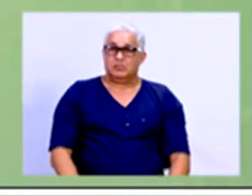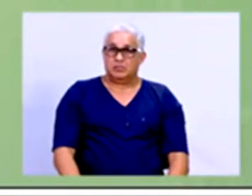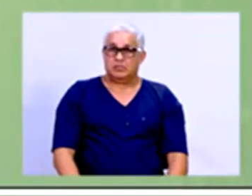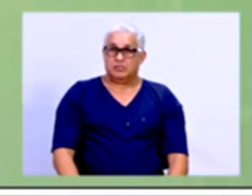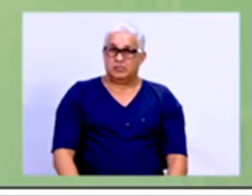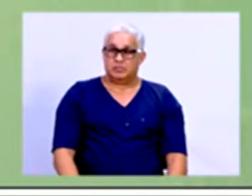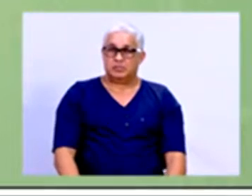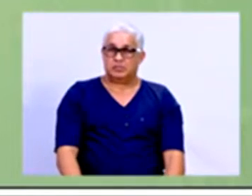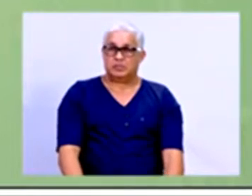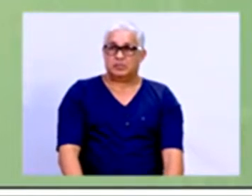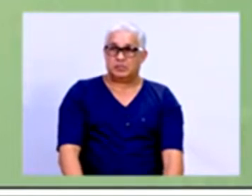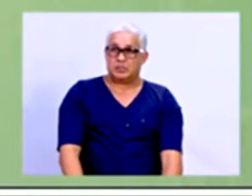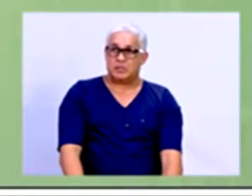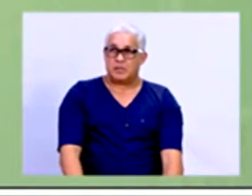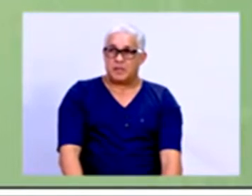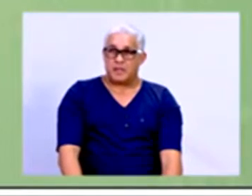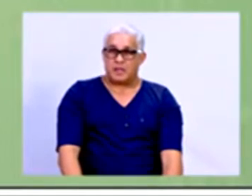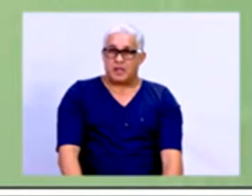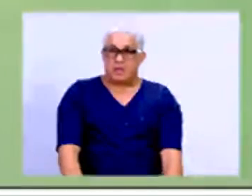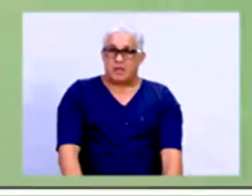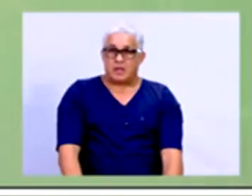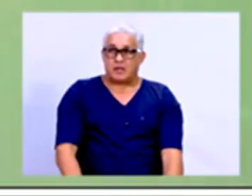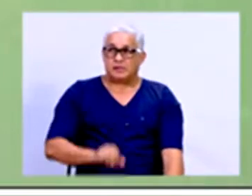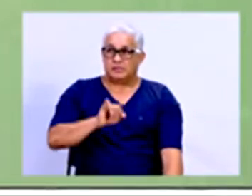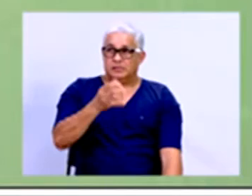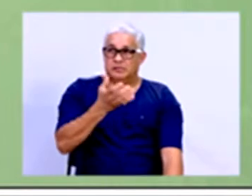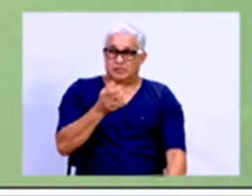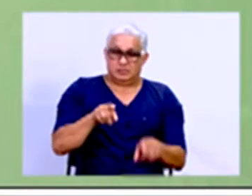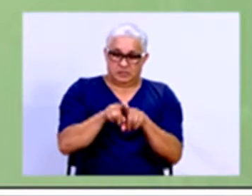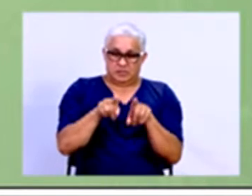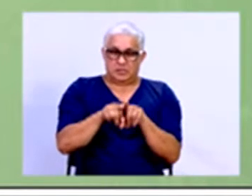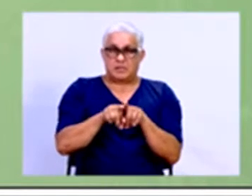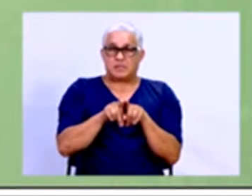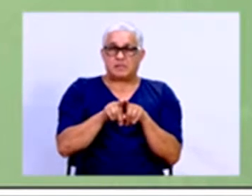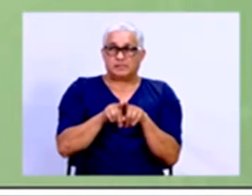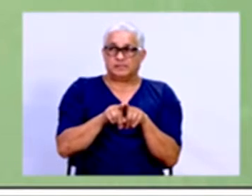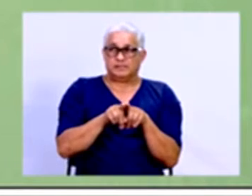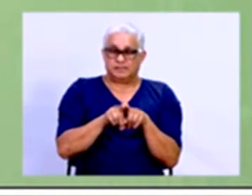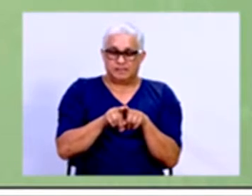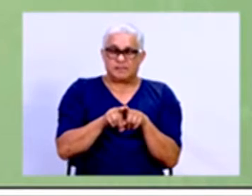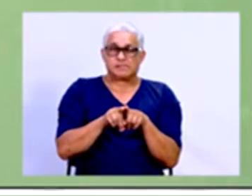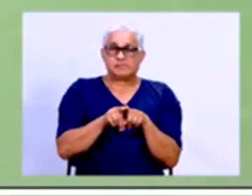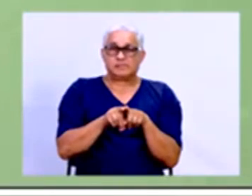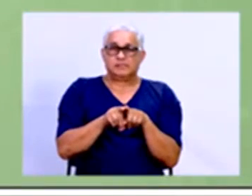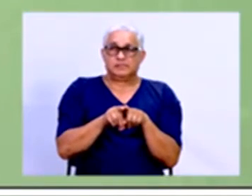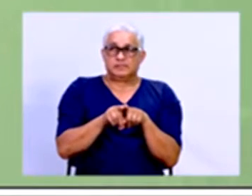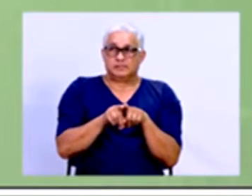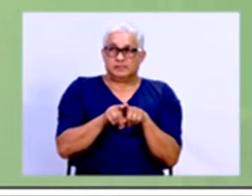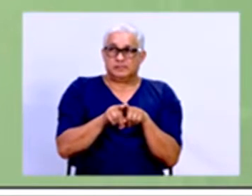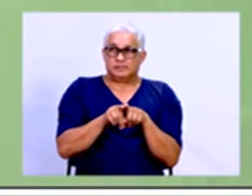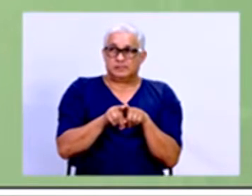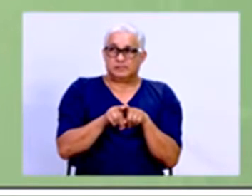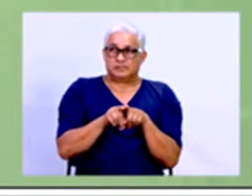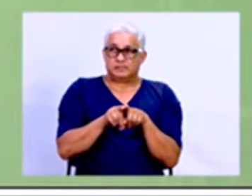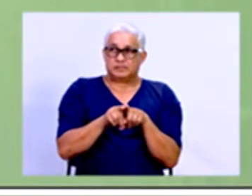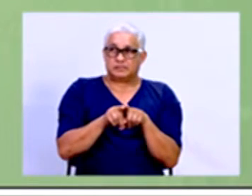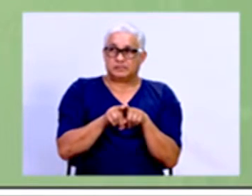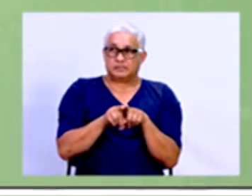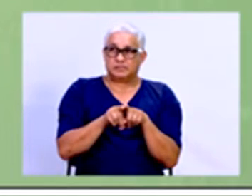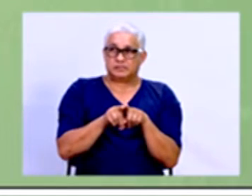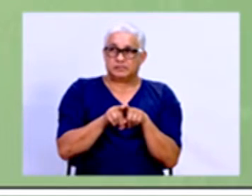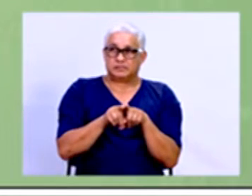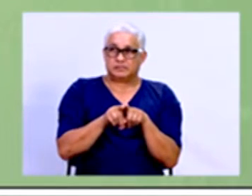Entre um e outro. Né? Para isso, se a gente quiser também passar pares de informações, né, a gente pode usar